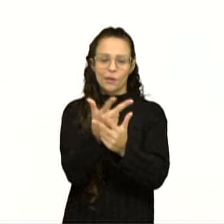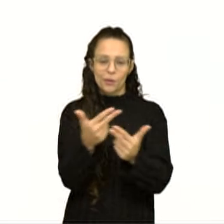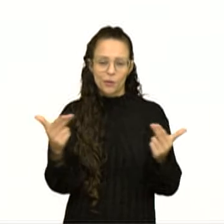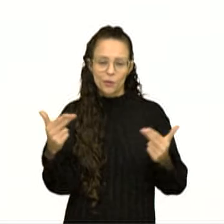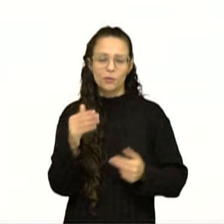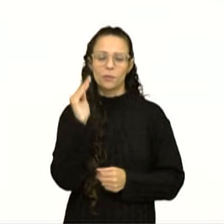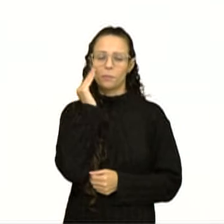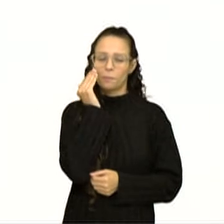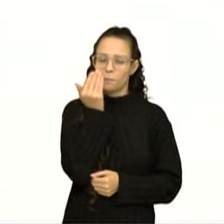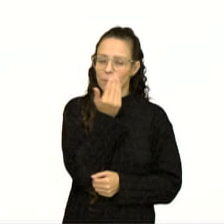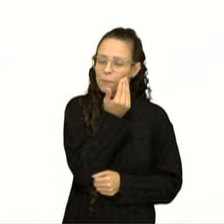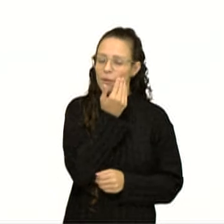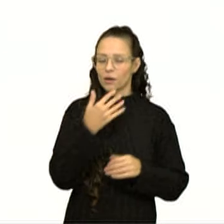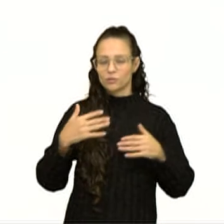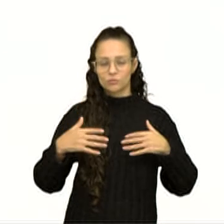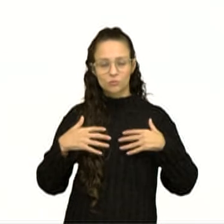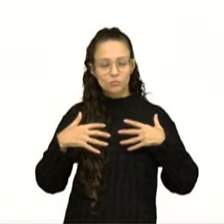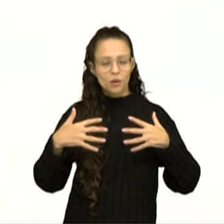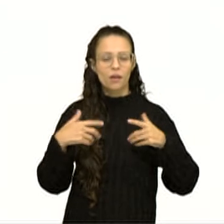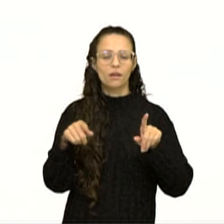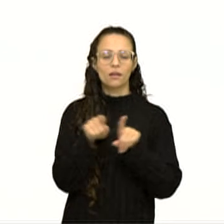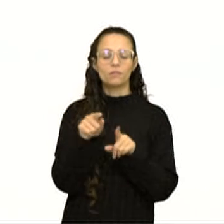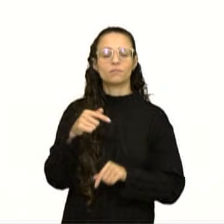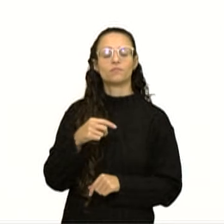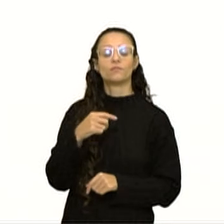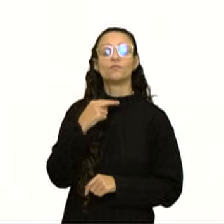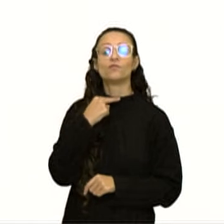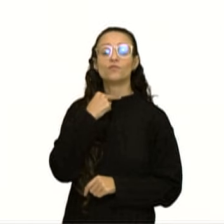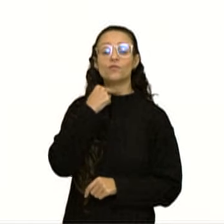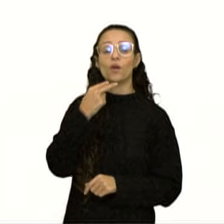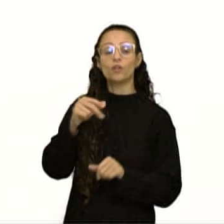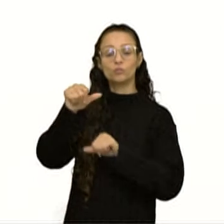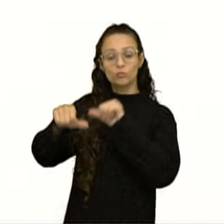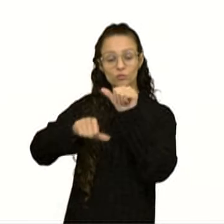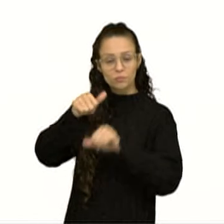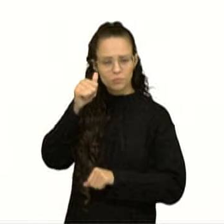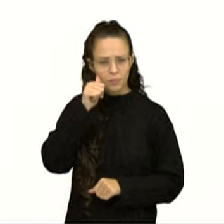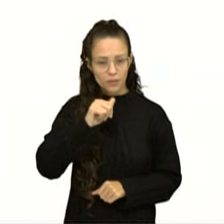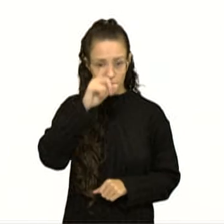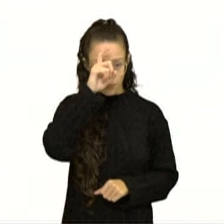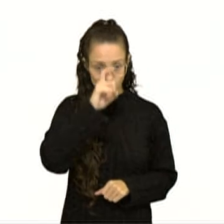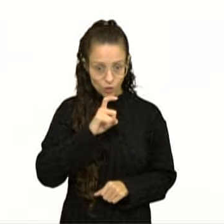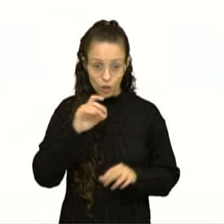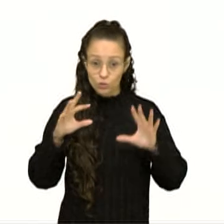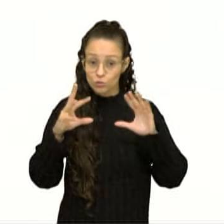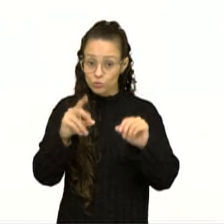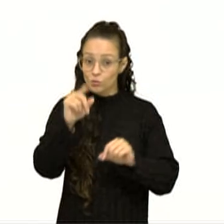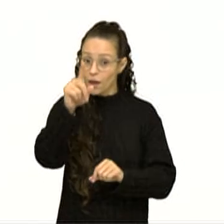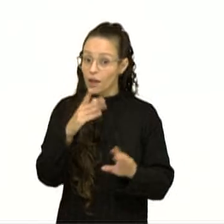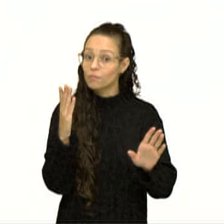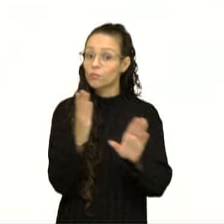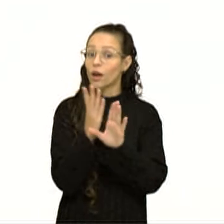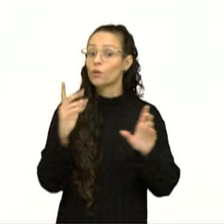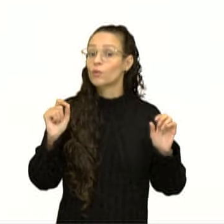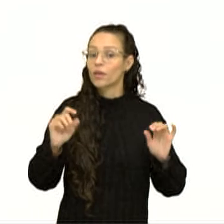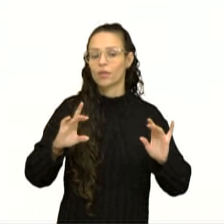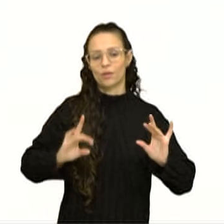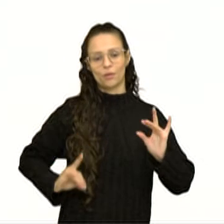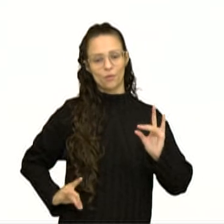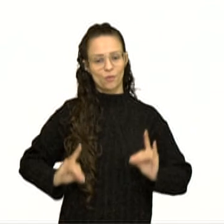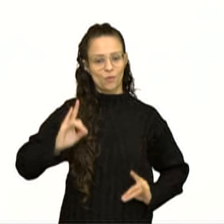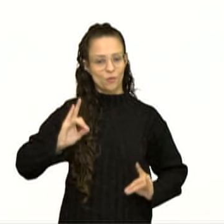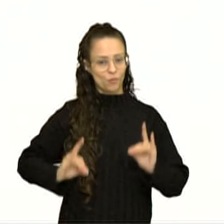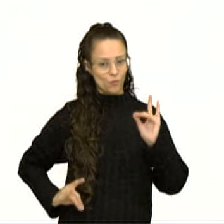das mamas, mudança na voz, a menina, né, ter a menstruação, tudo isso são hormônios que